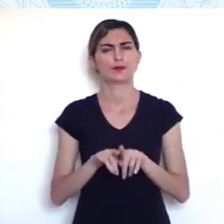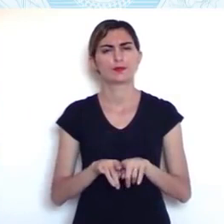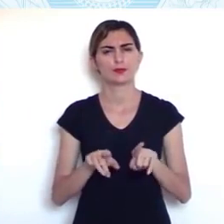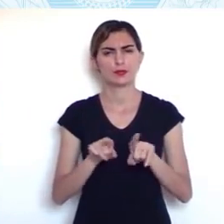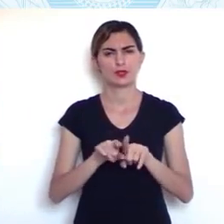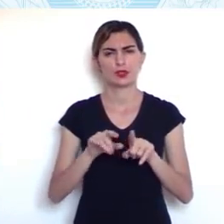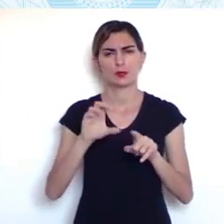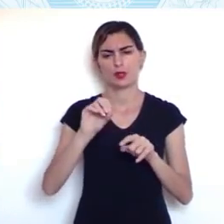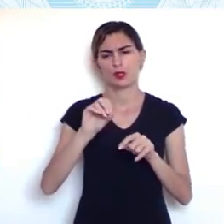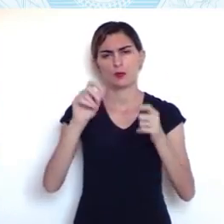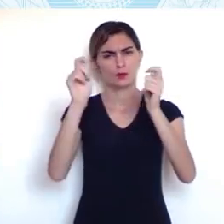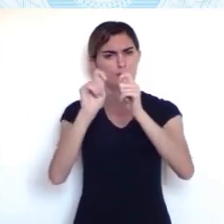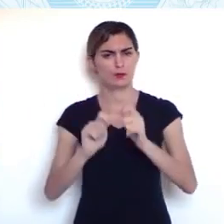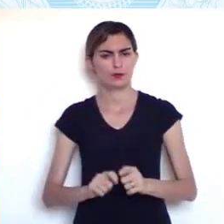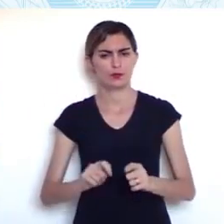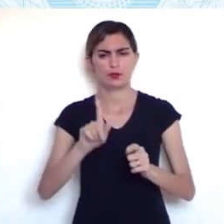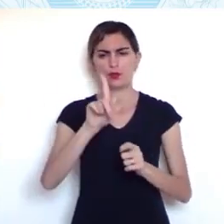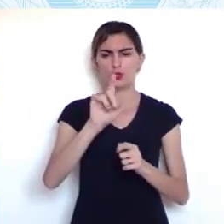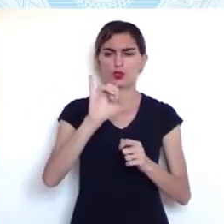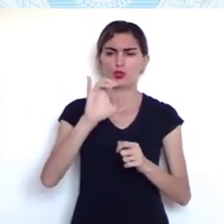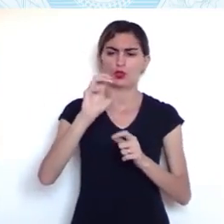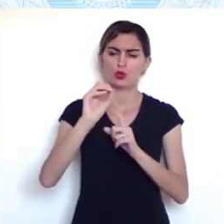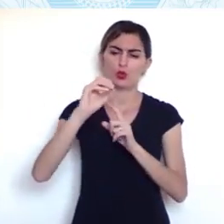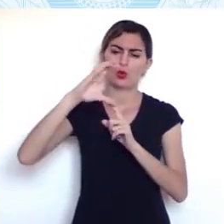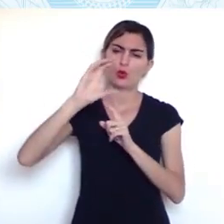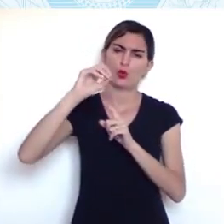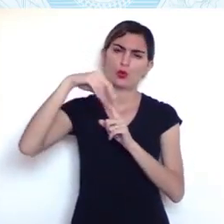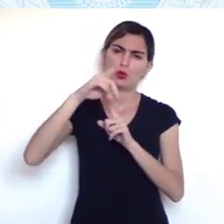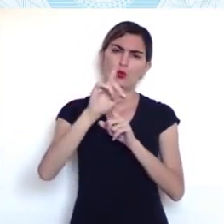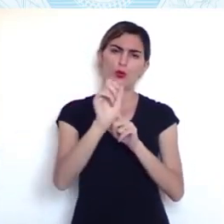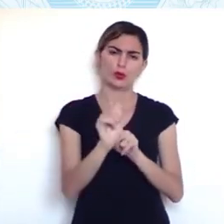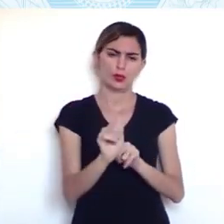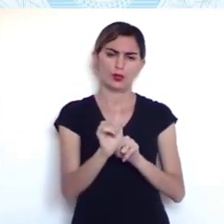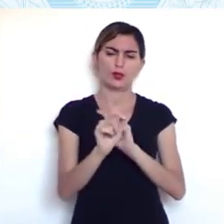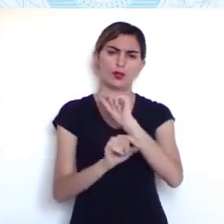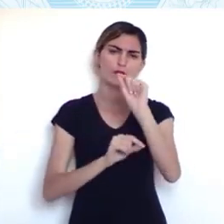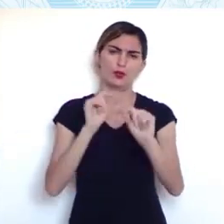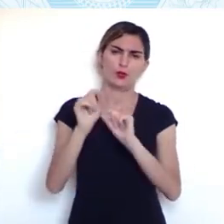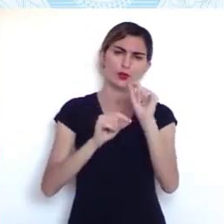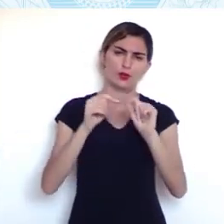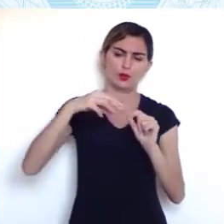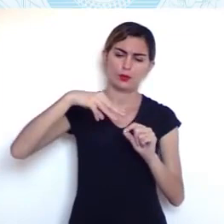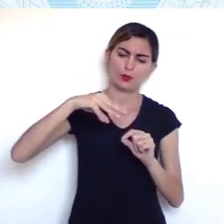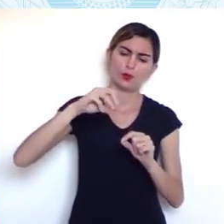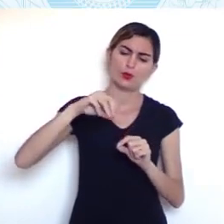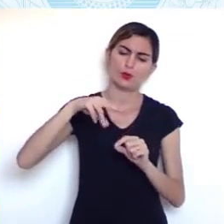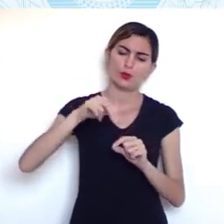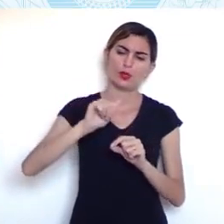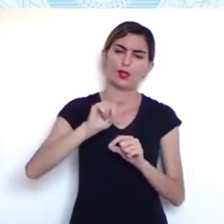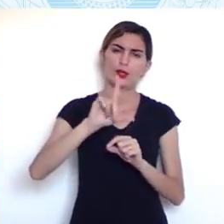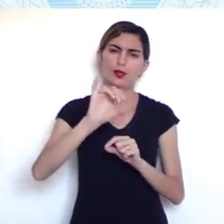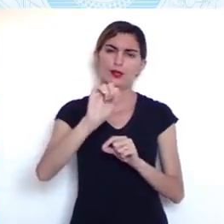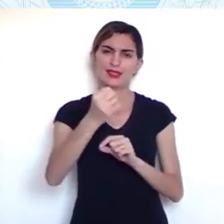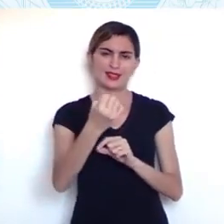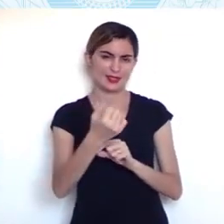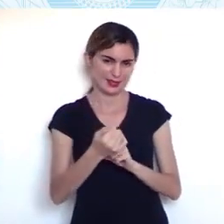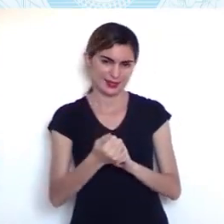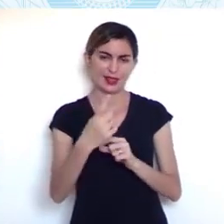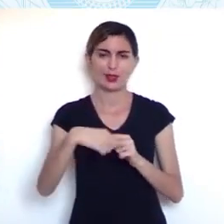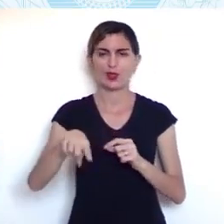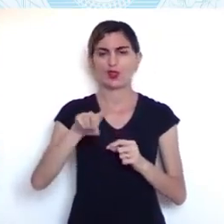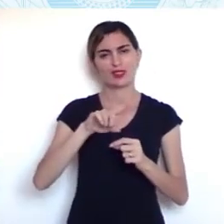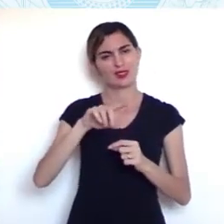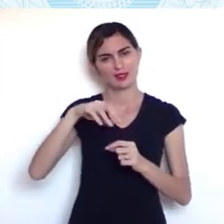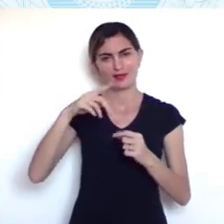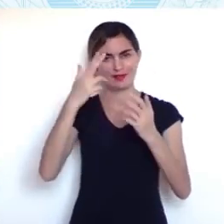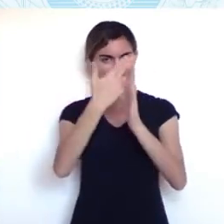obra Gioconda, que é a Mona Lisa, né? A nossa Mona Lisa.